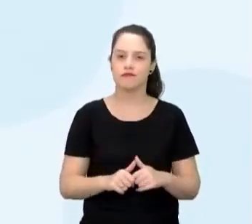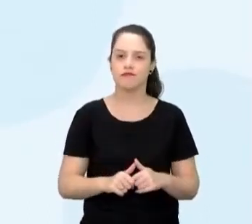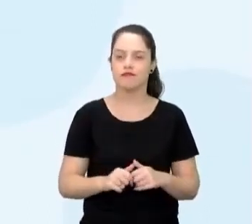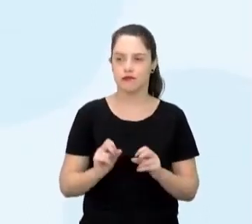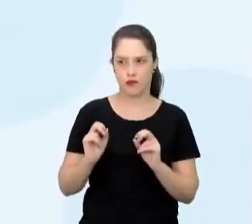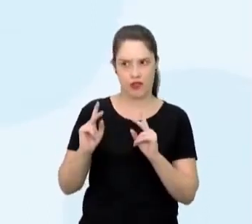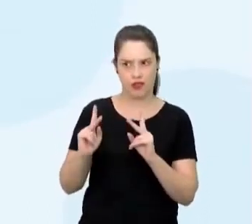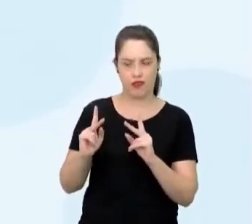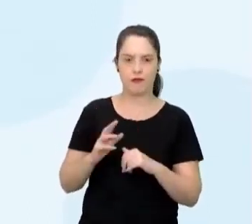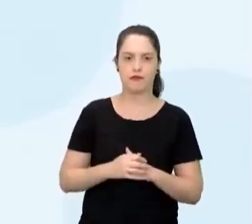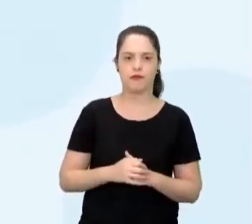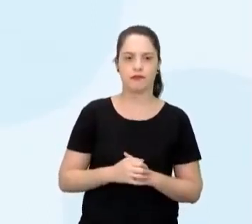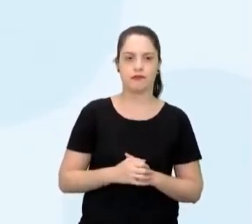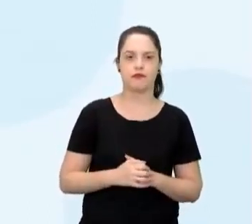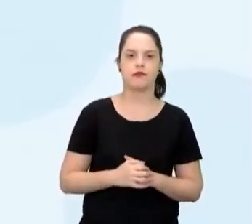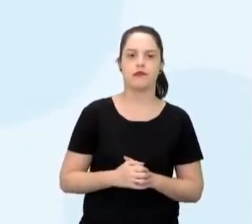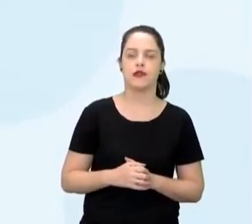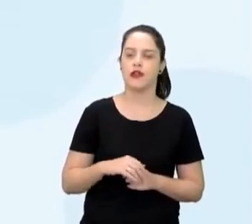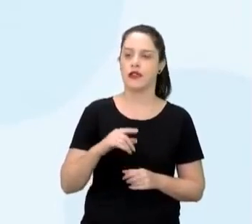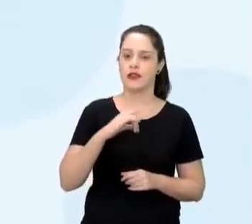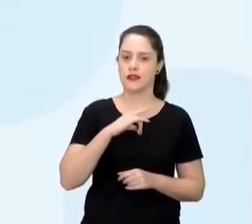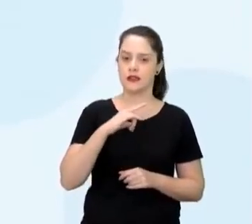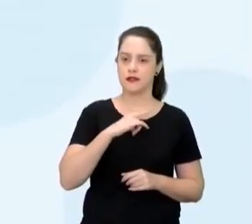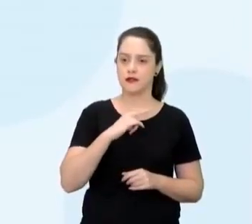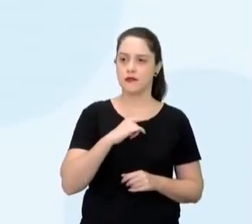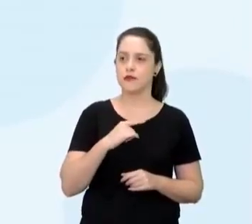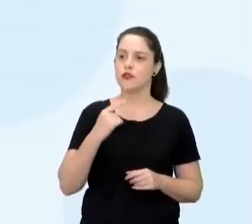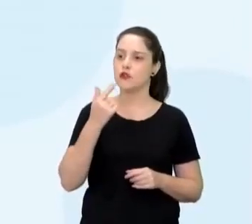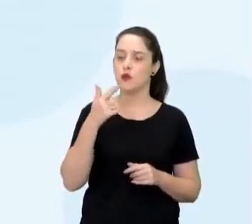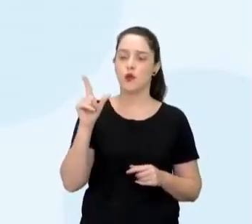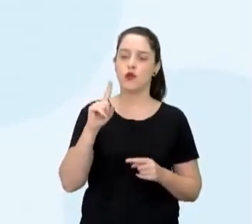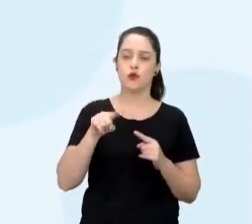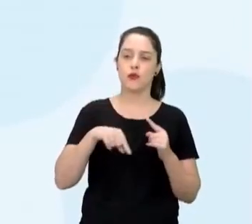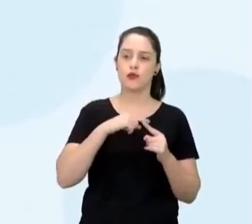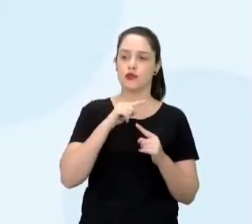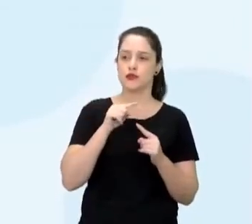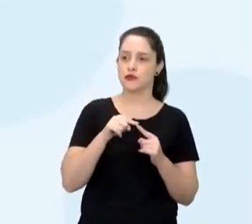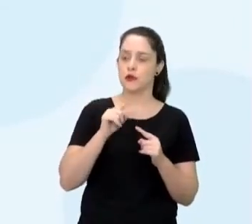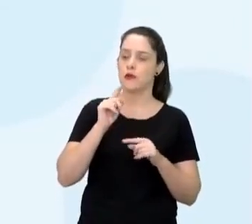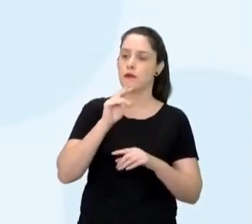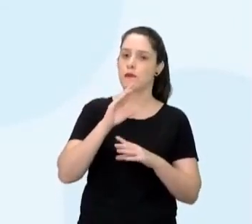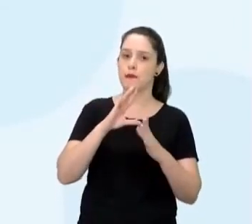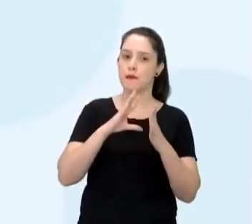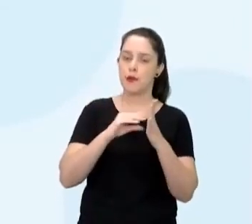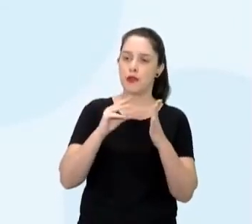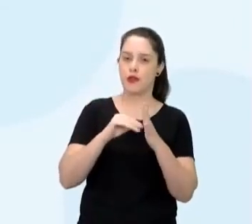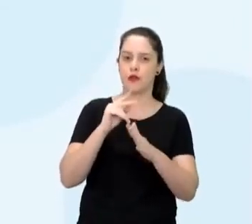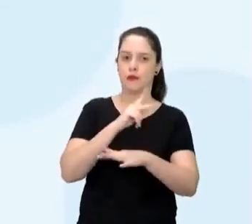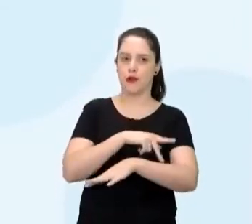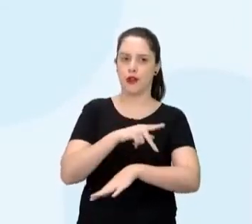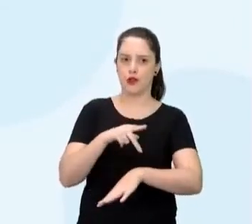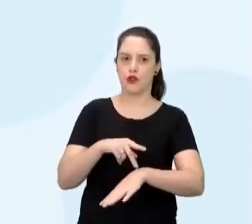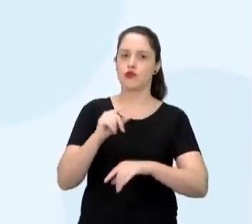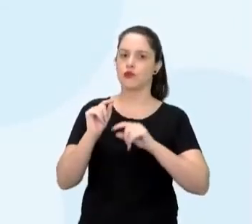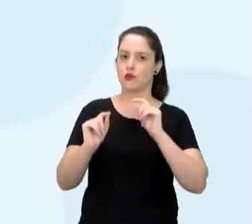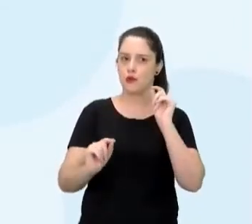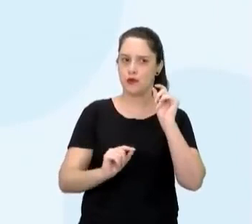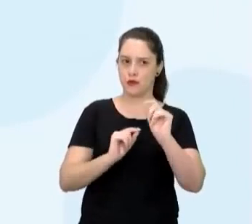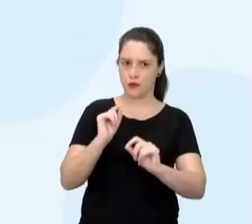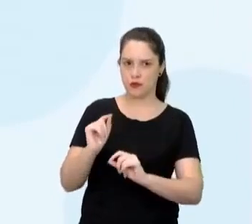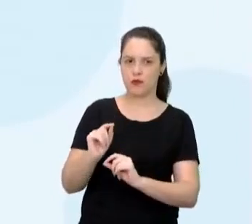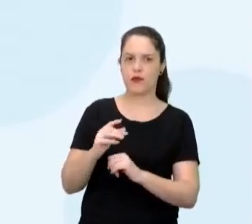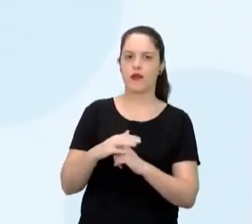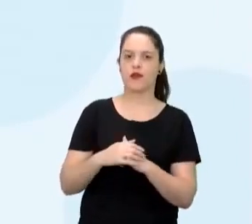ok? O próximo slide, a gente tem já um próprio objetivo do modelo pedagógico, né? Para que serve o modelo pedagógico,